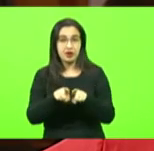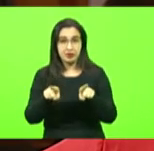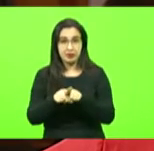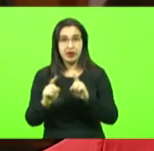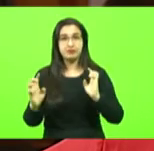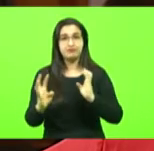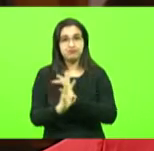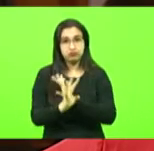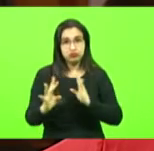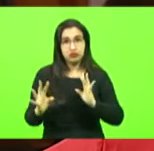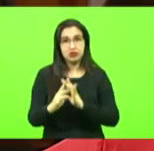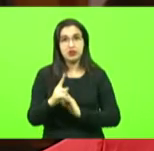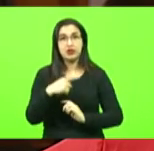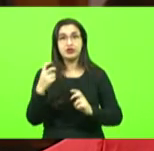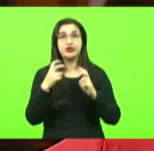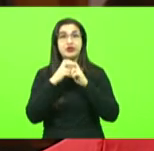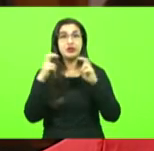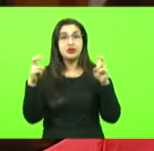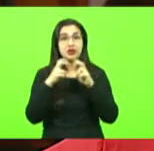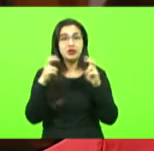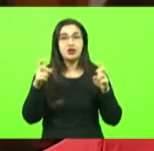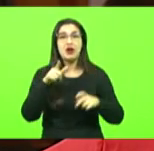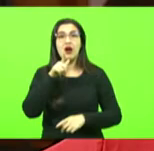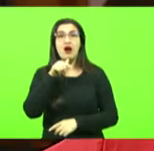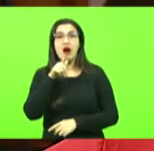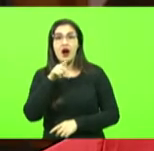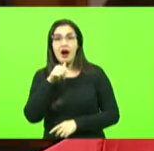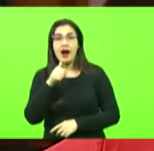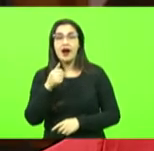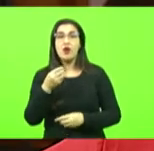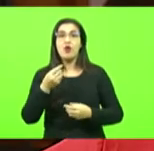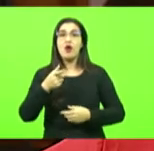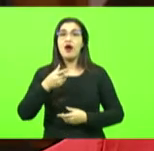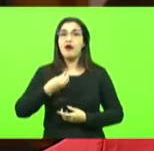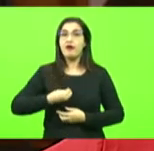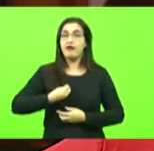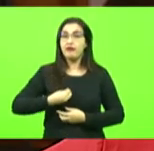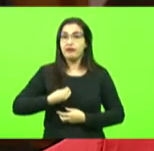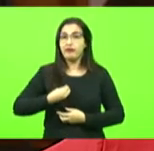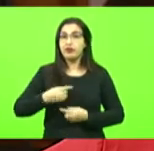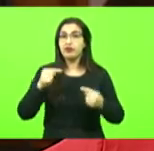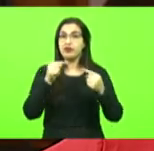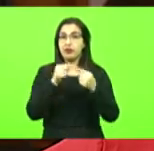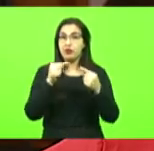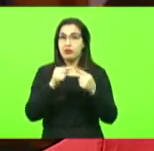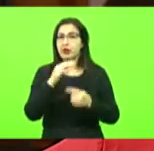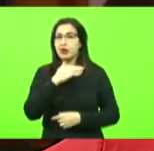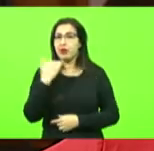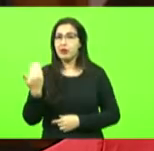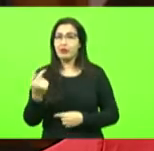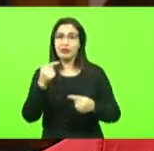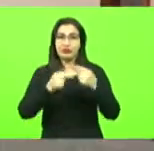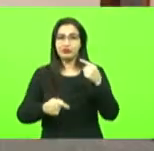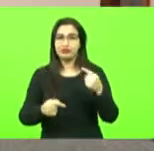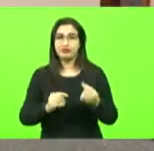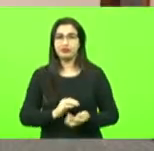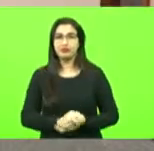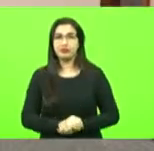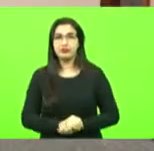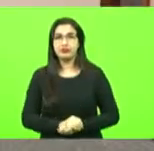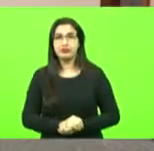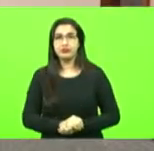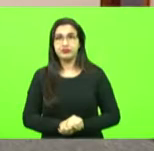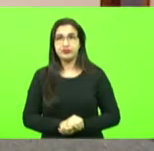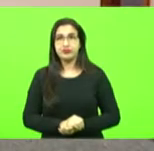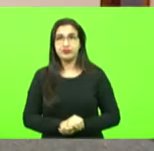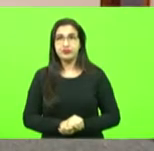Por isso gritamos: águas para a vida e não para a morte. Águas para a vida! Não para